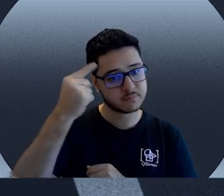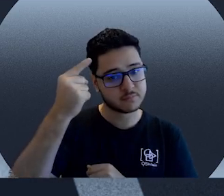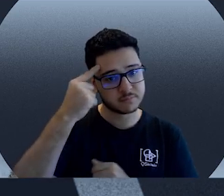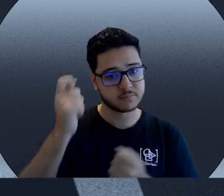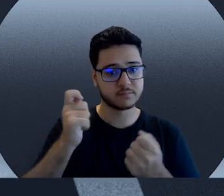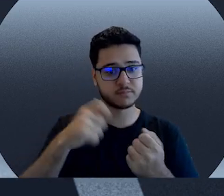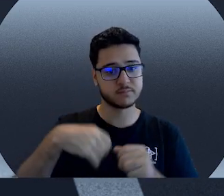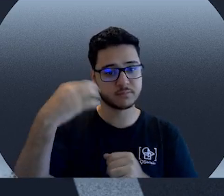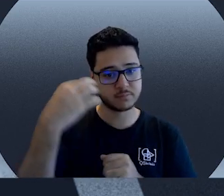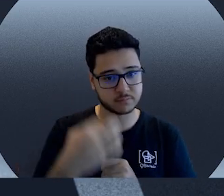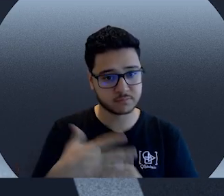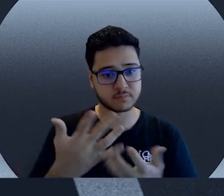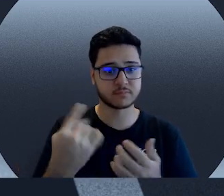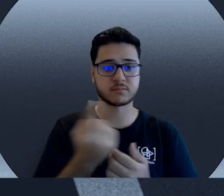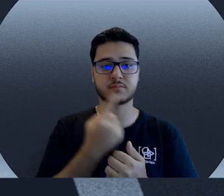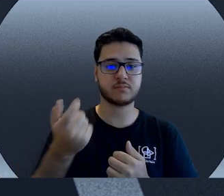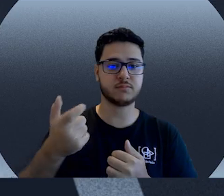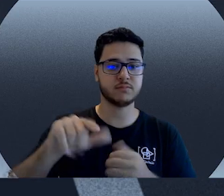nossa próxima aula.